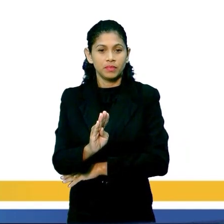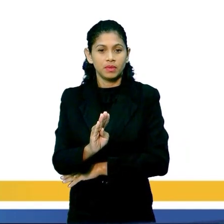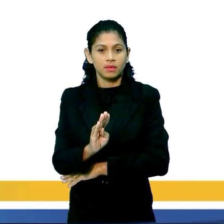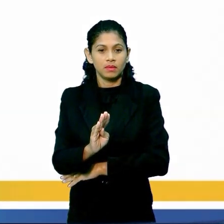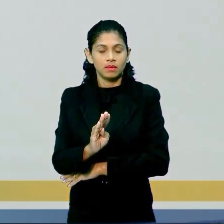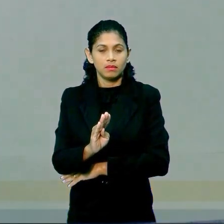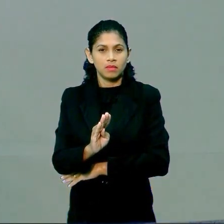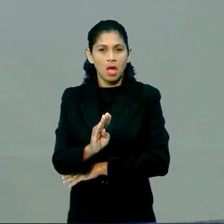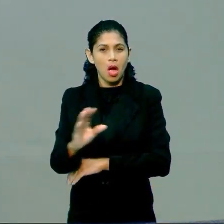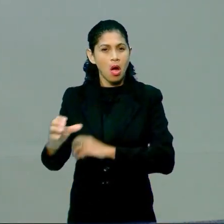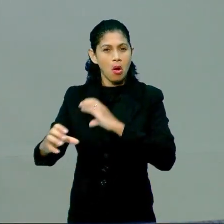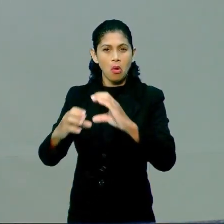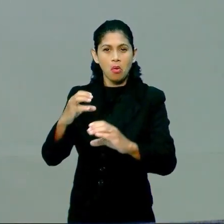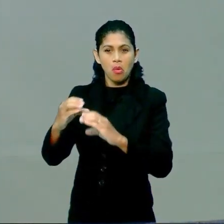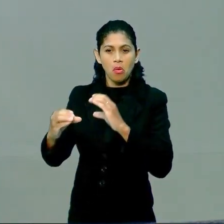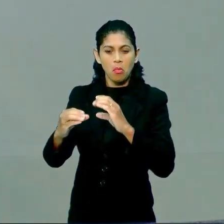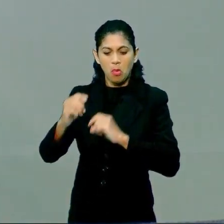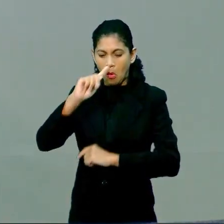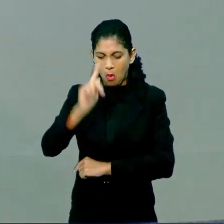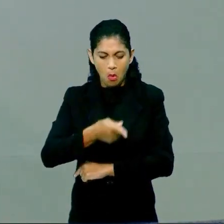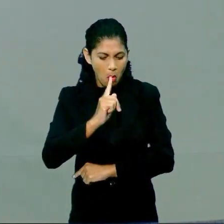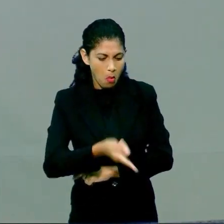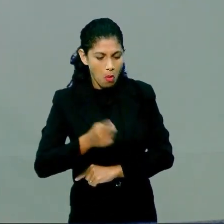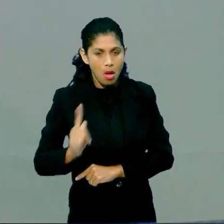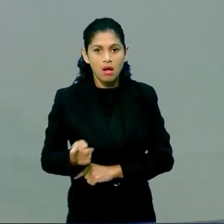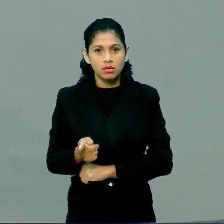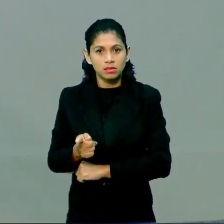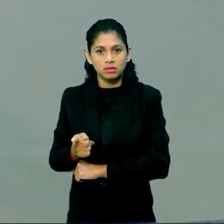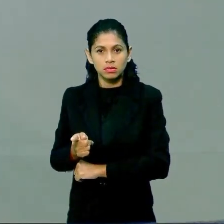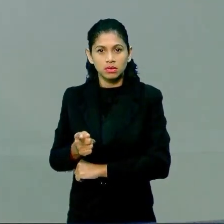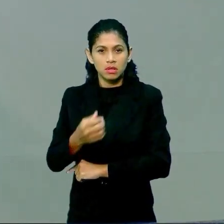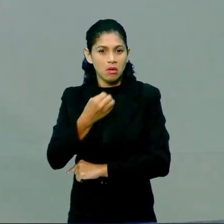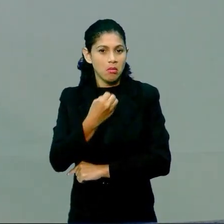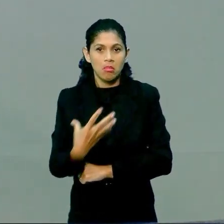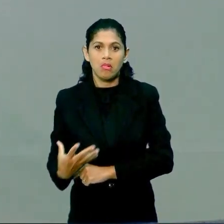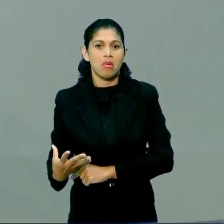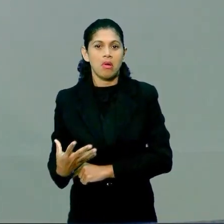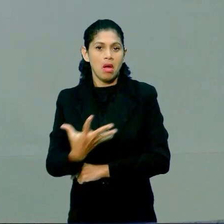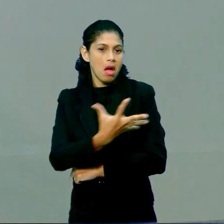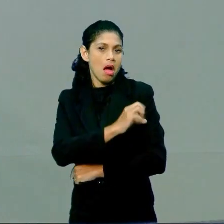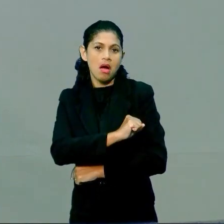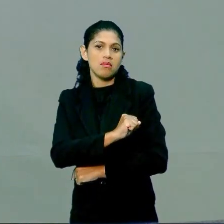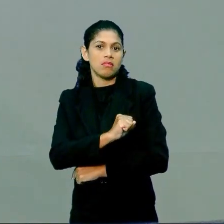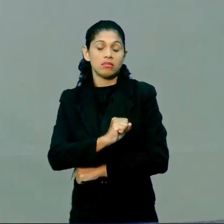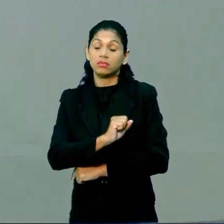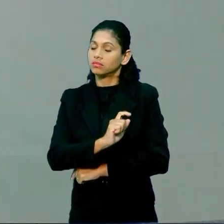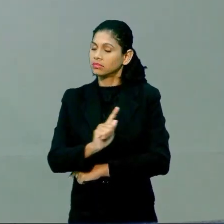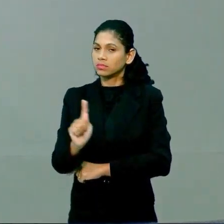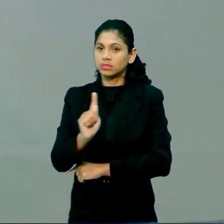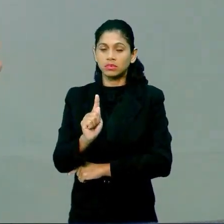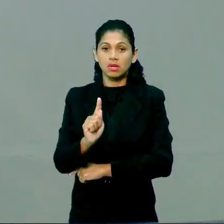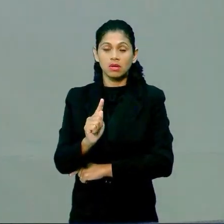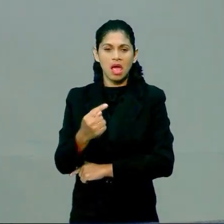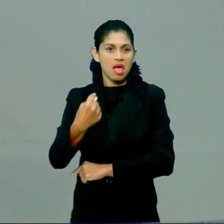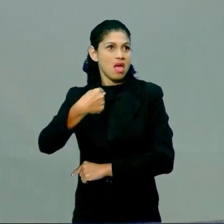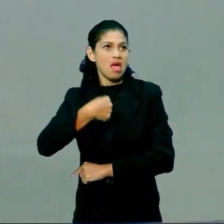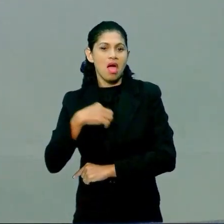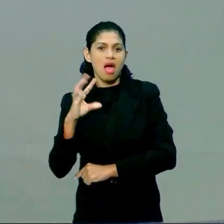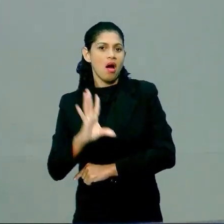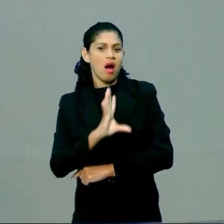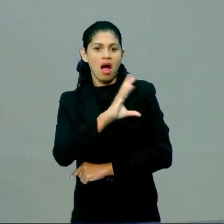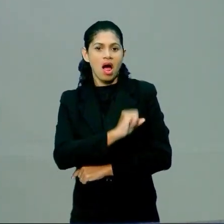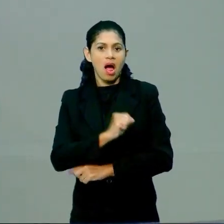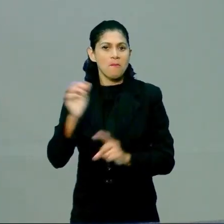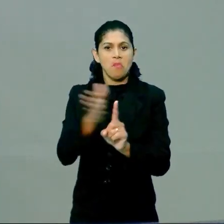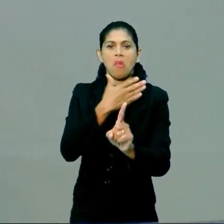ama olha que lindo não eu sou eu eu eu bato porque eu amo eu eu amo batendo eu sou assim não existe